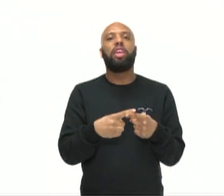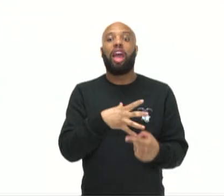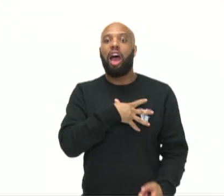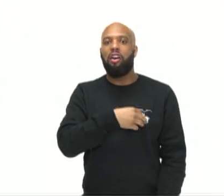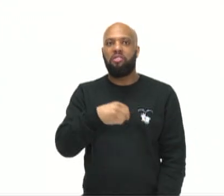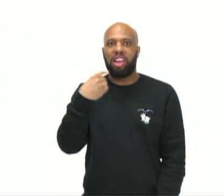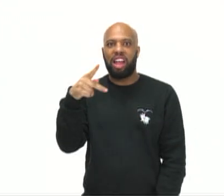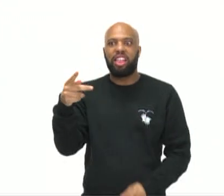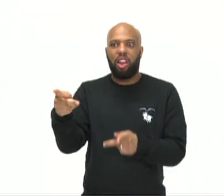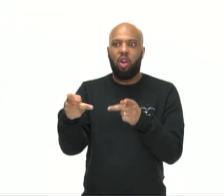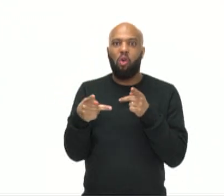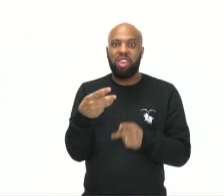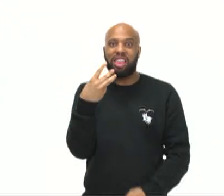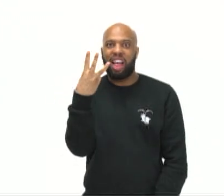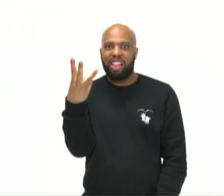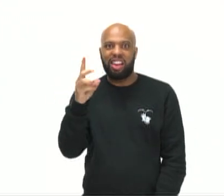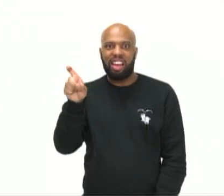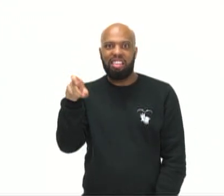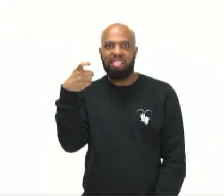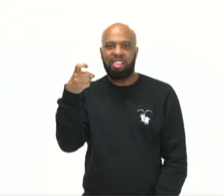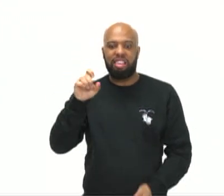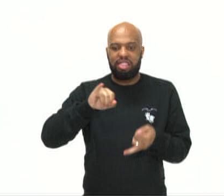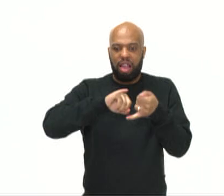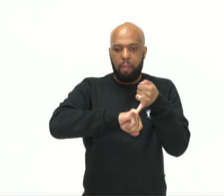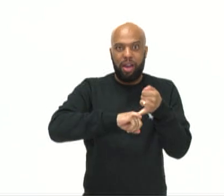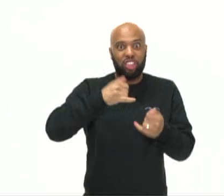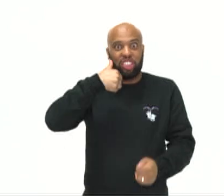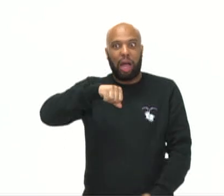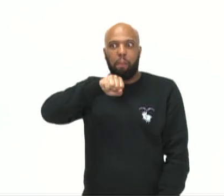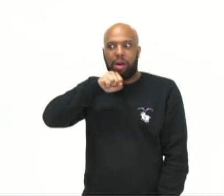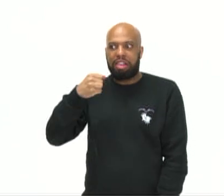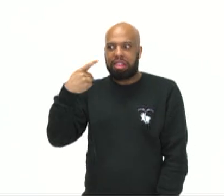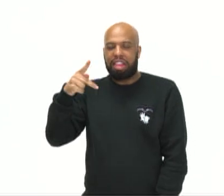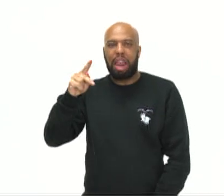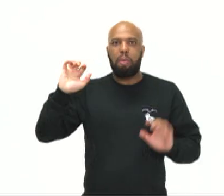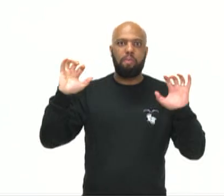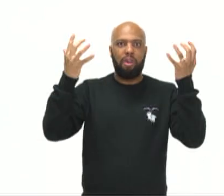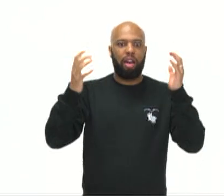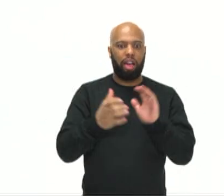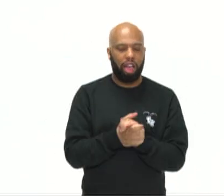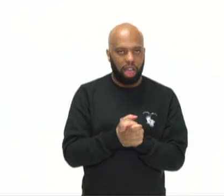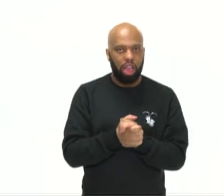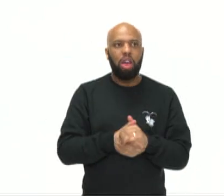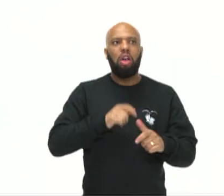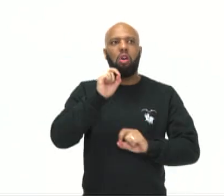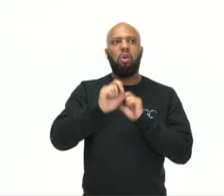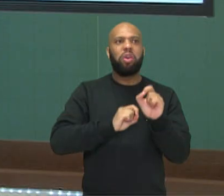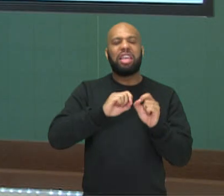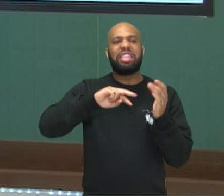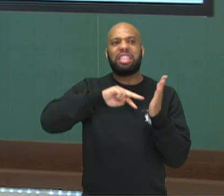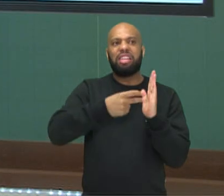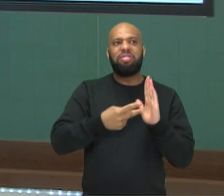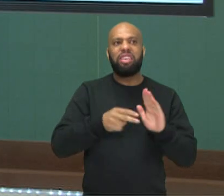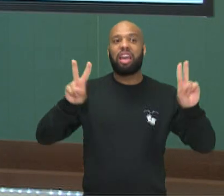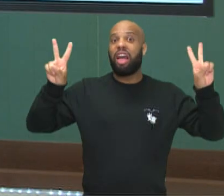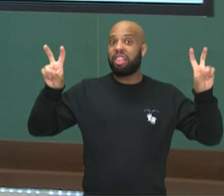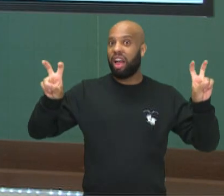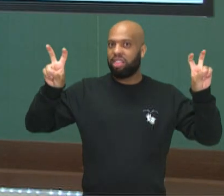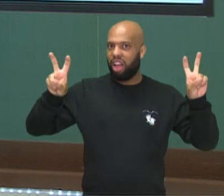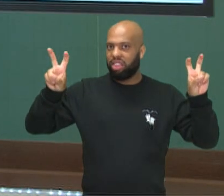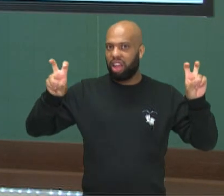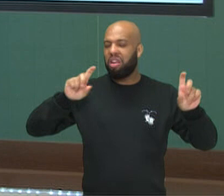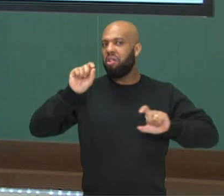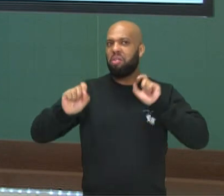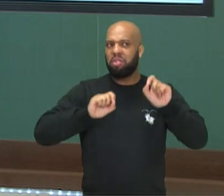3 ex-amantes da mãe para sua festa de casamento. Qual o sentido da palavra saia justa? Será que é o